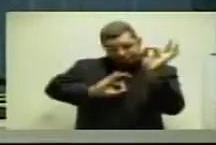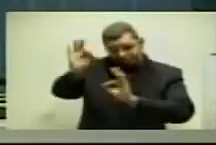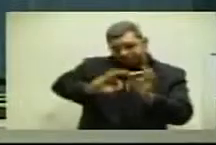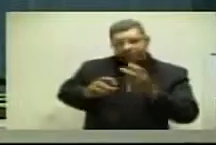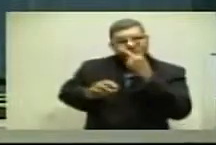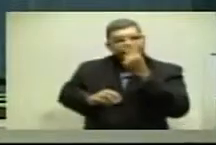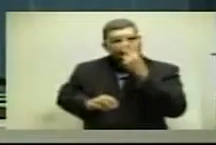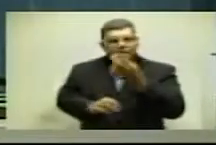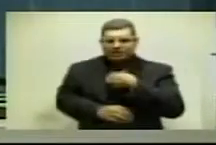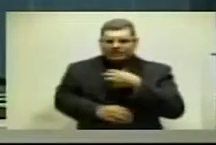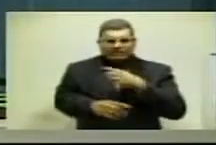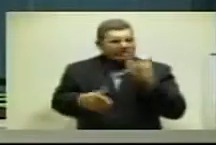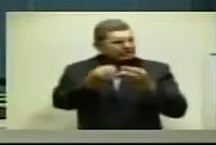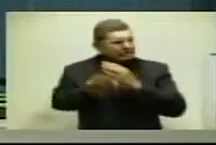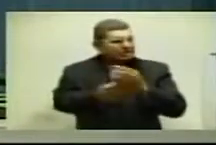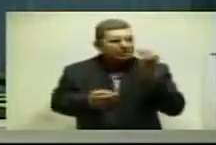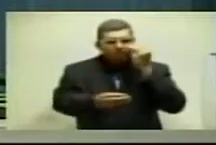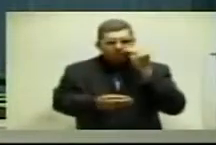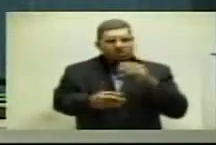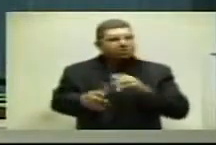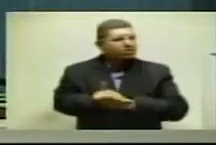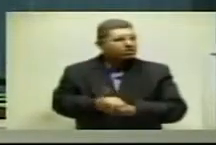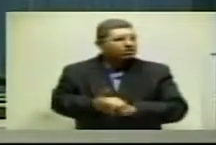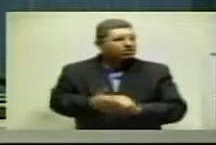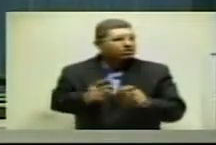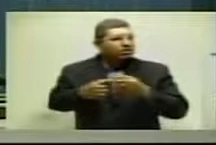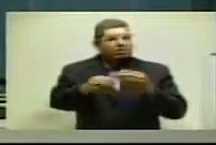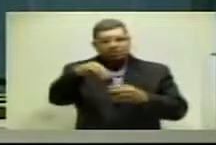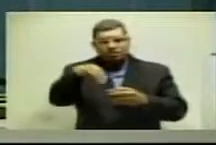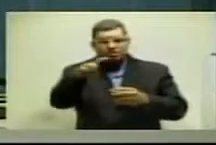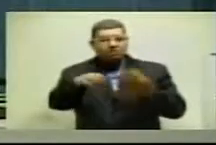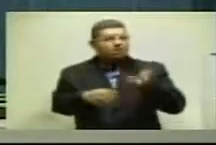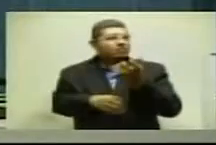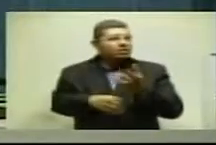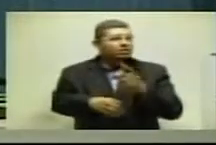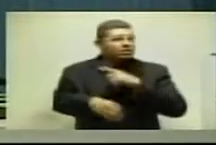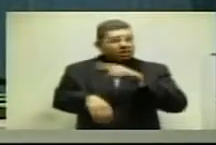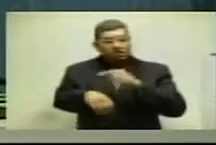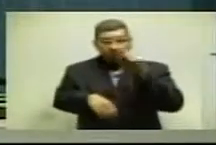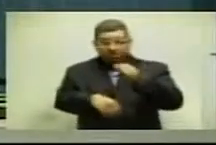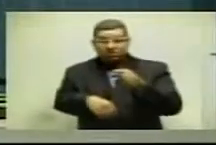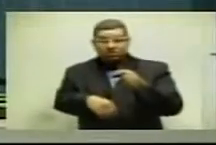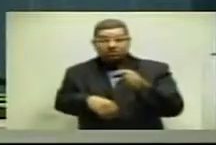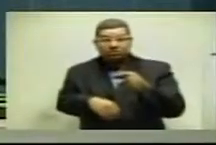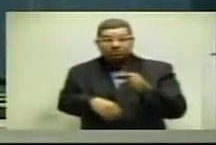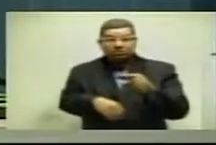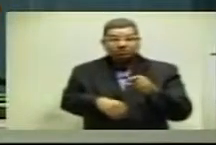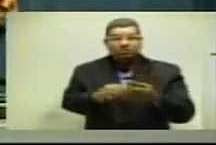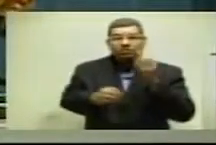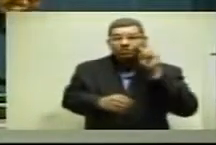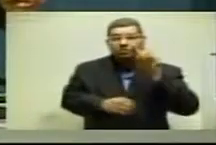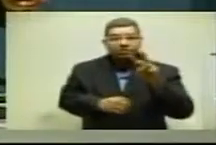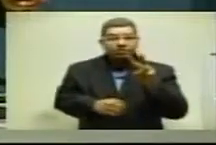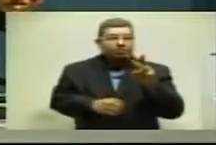que parece-me insustentável do ponto de vista econômico, na medida em que, a hora que você